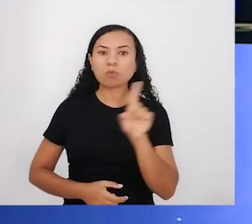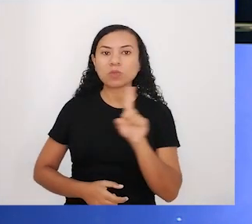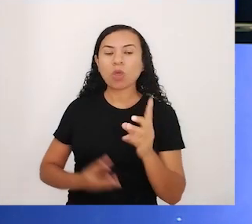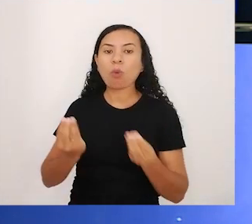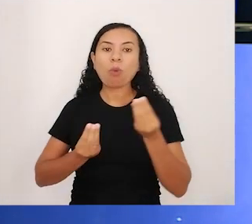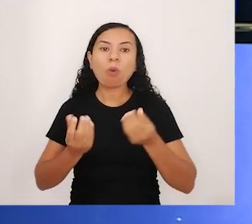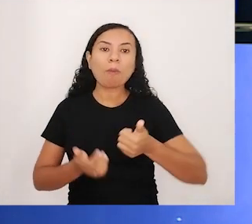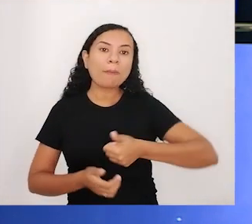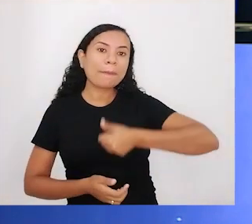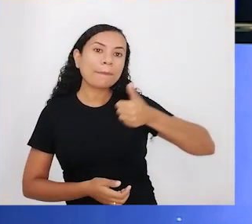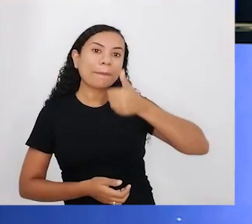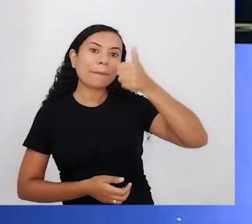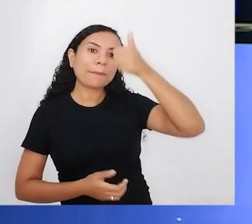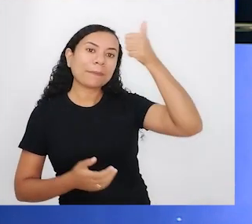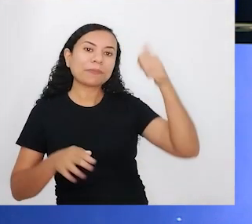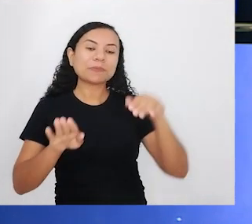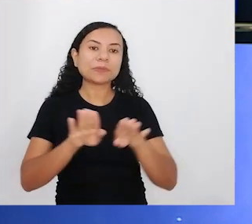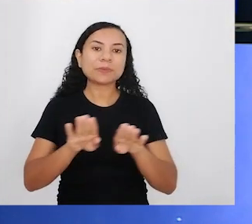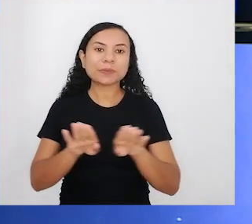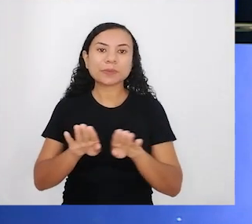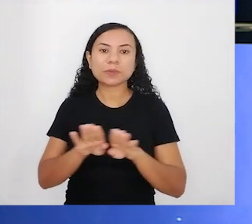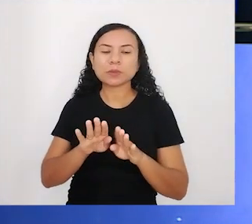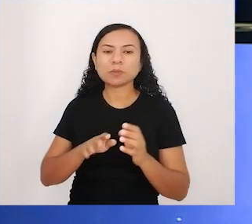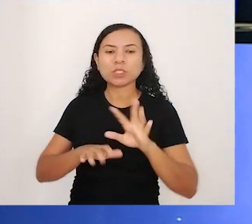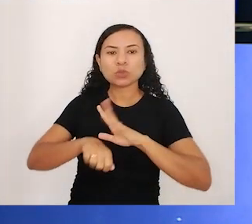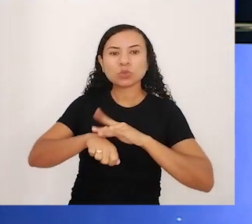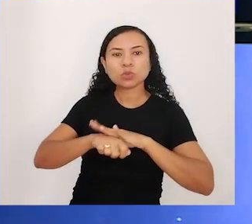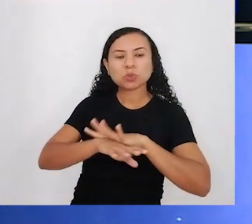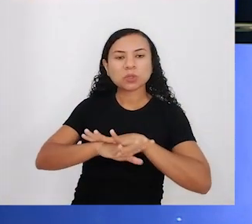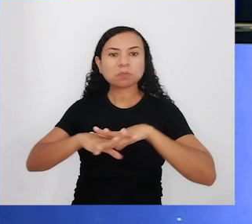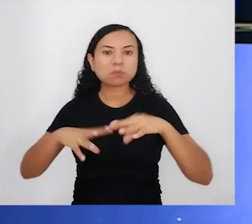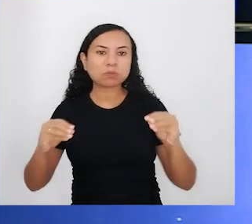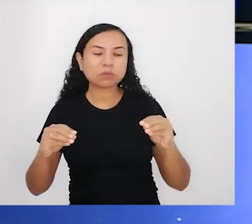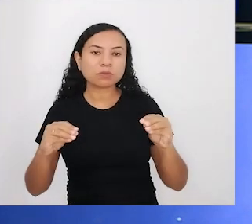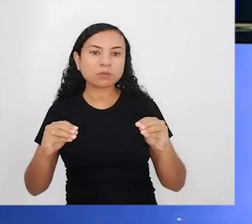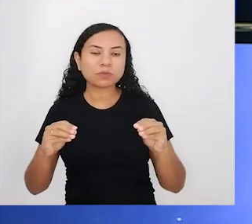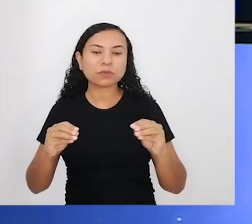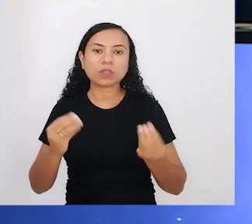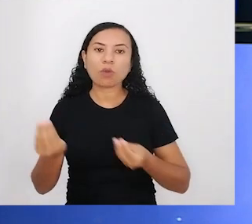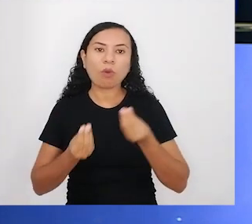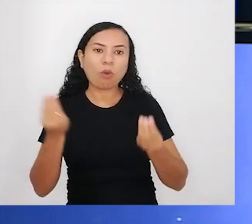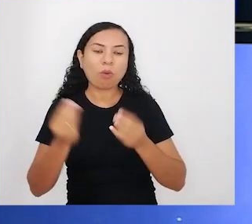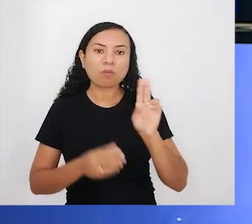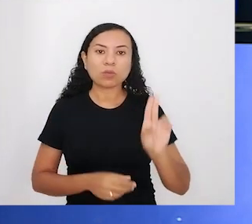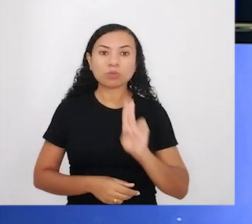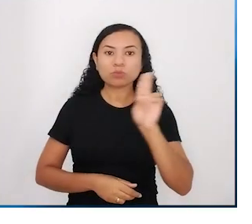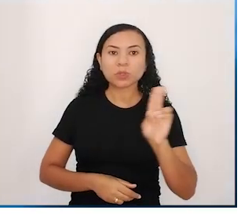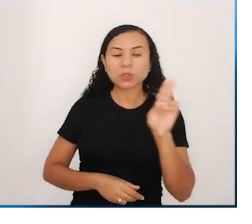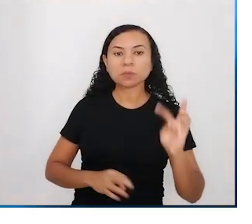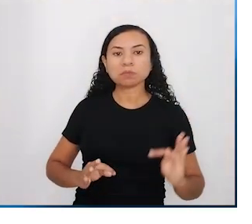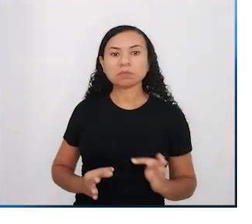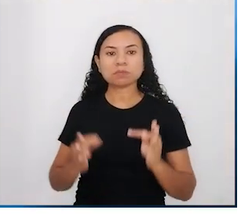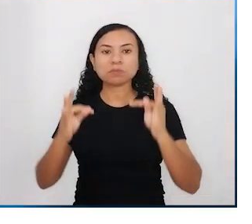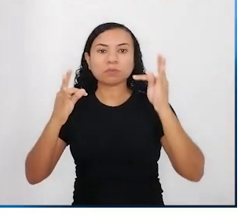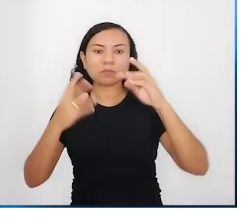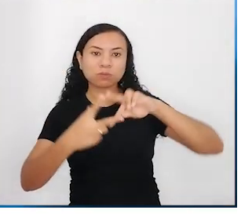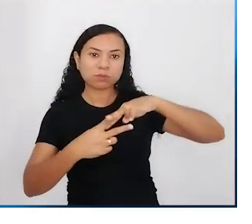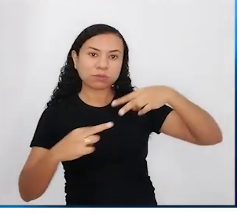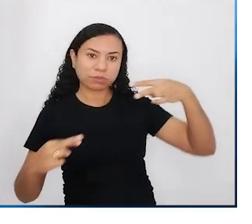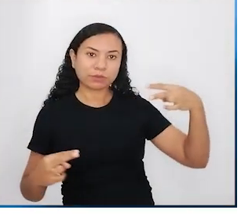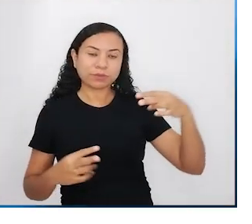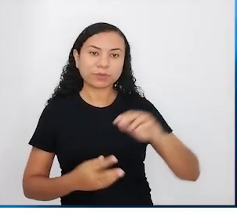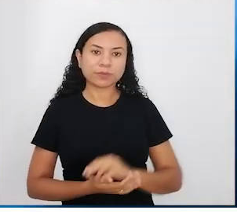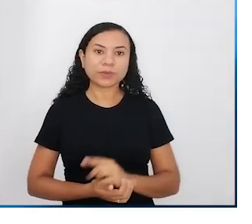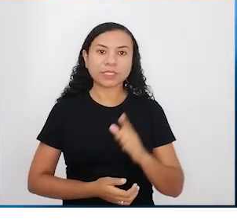seres humanos, o melhoramento das enfermidades, o tratamento delas a partir de técnicas genéticas. Nós também temos a